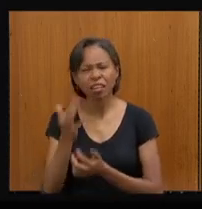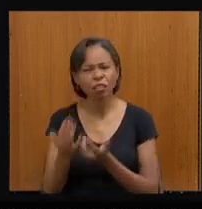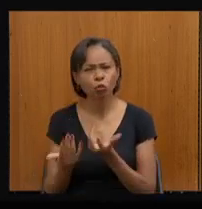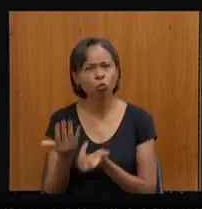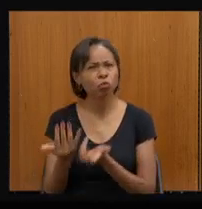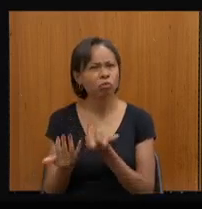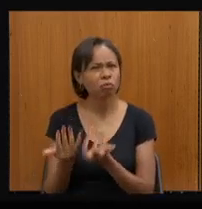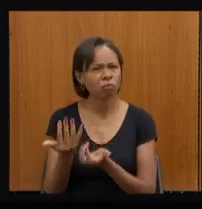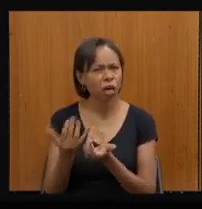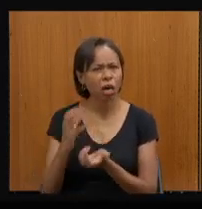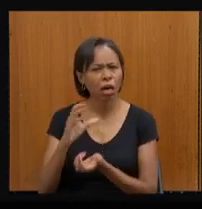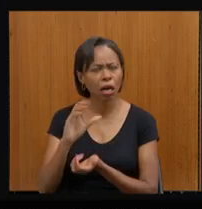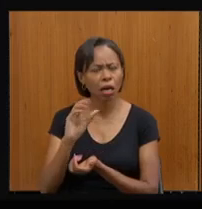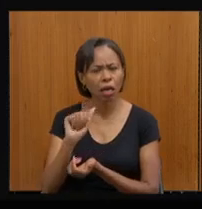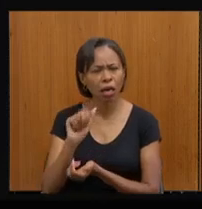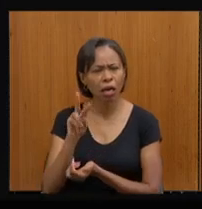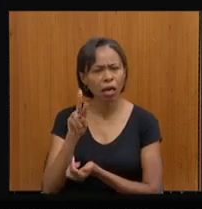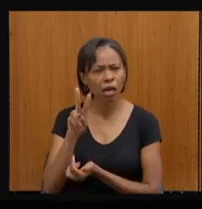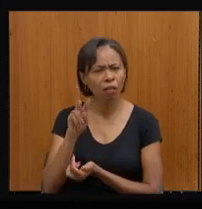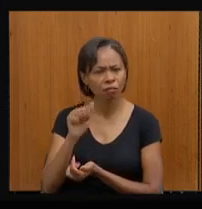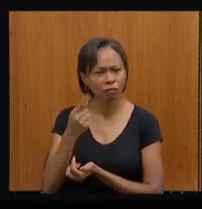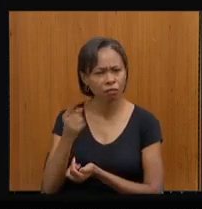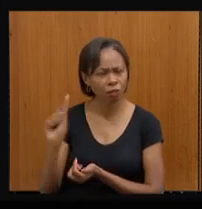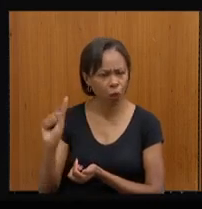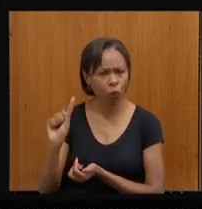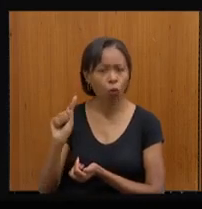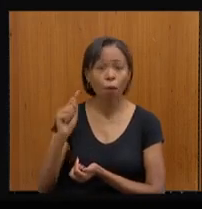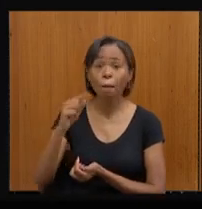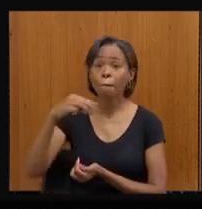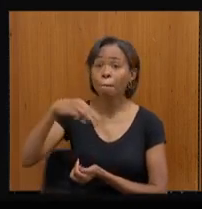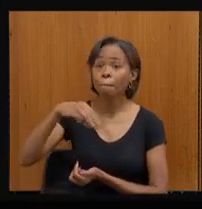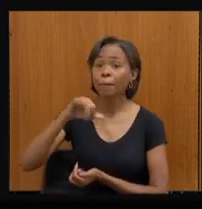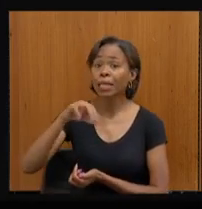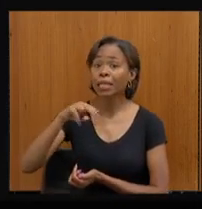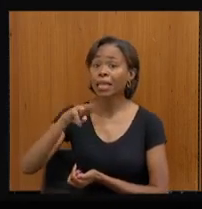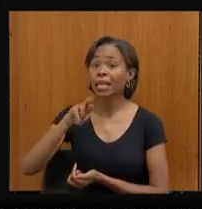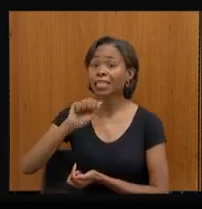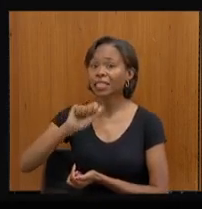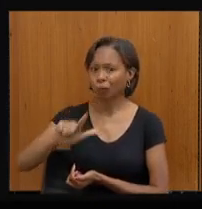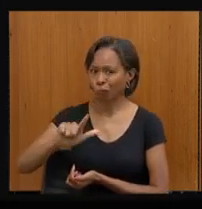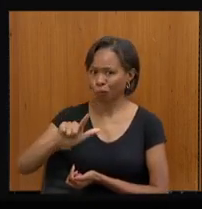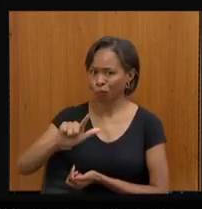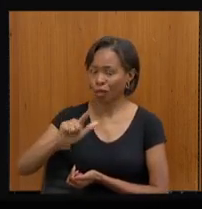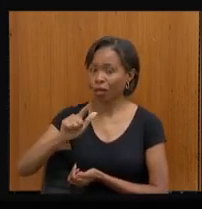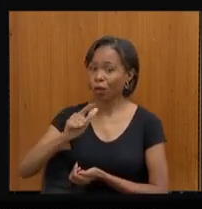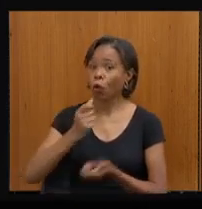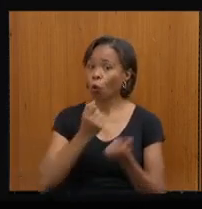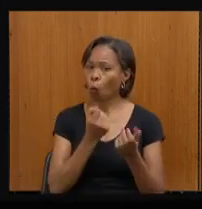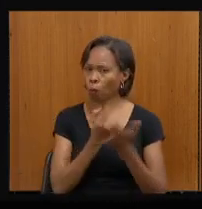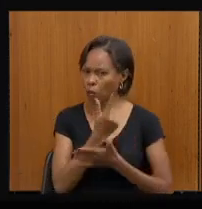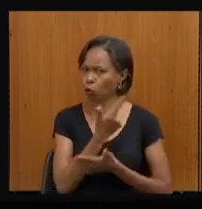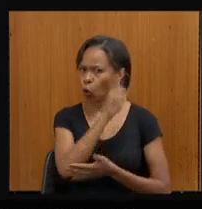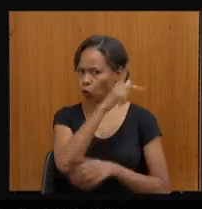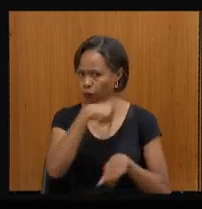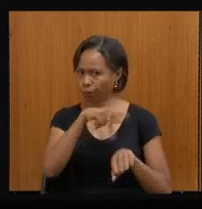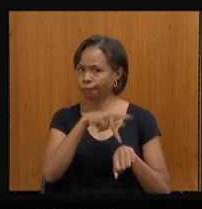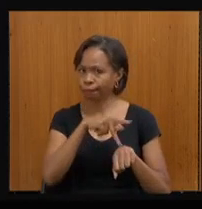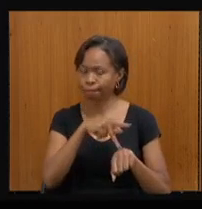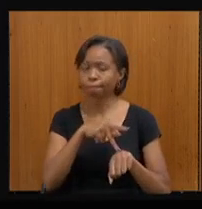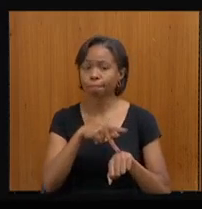carvão mineral importado induzir e esse hidrogênio Verde vai entrar